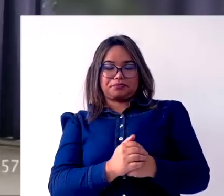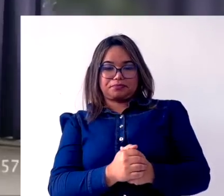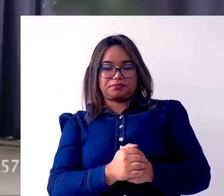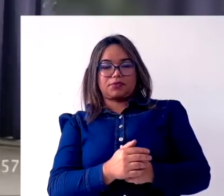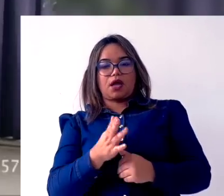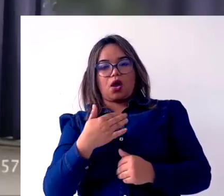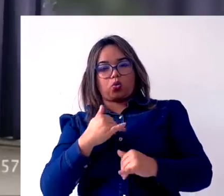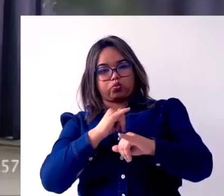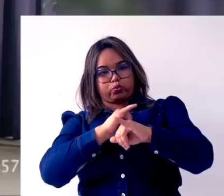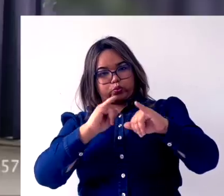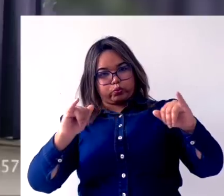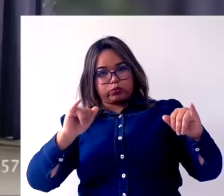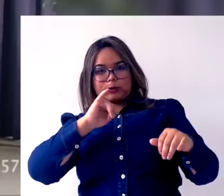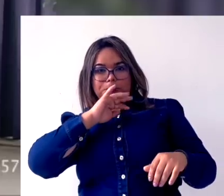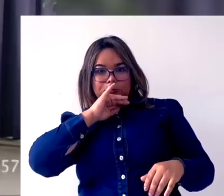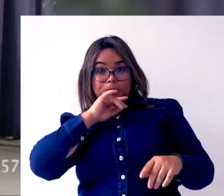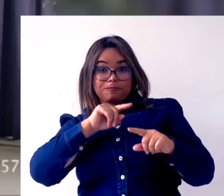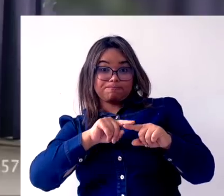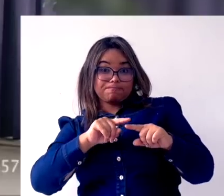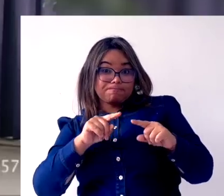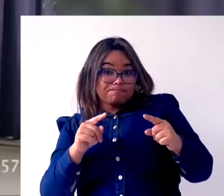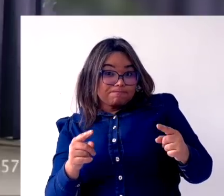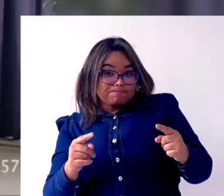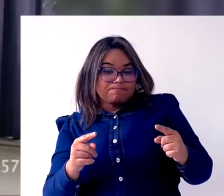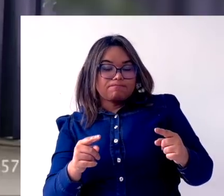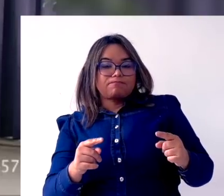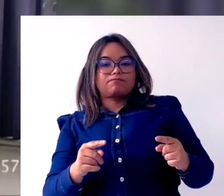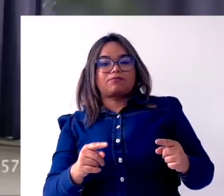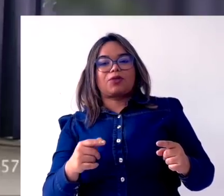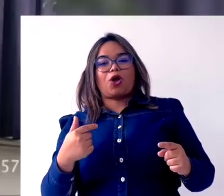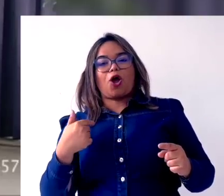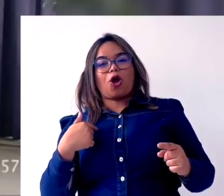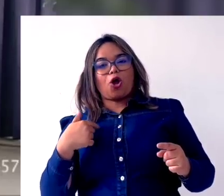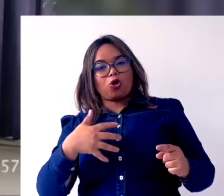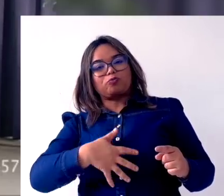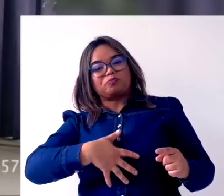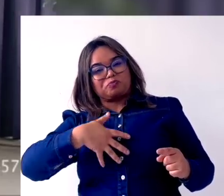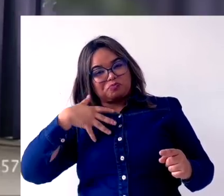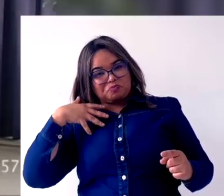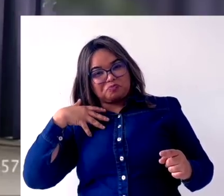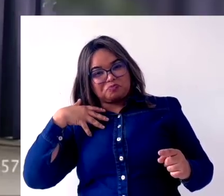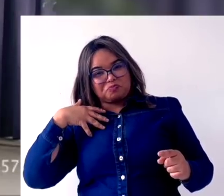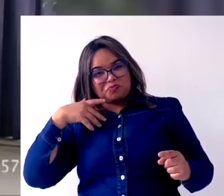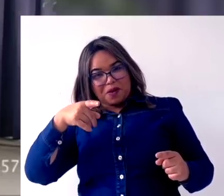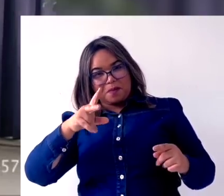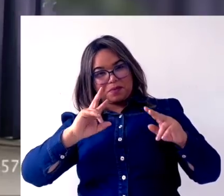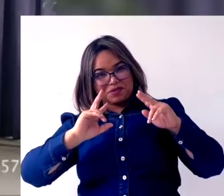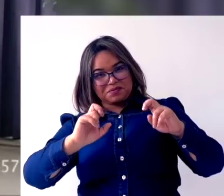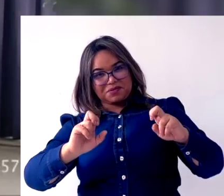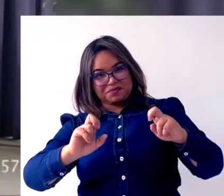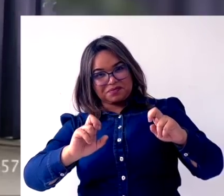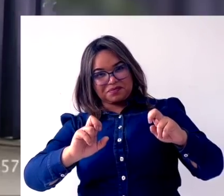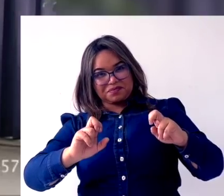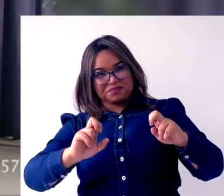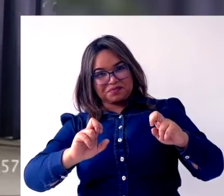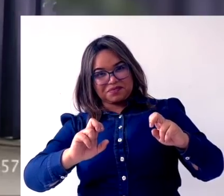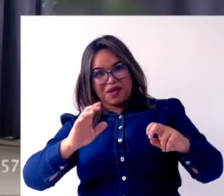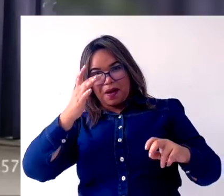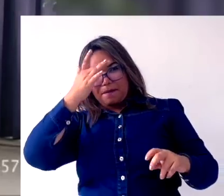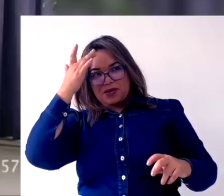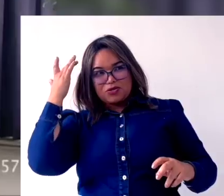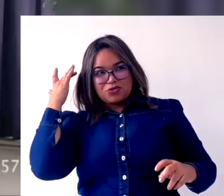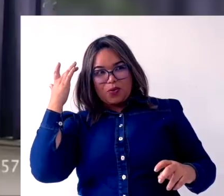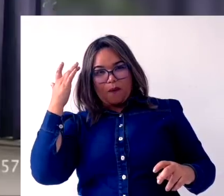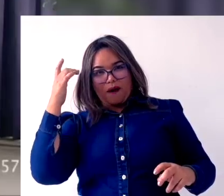mas felizmente eu estou muito alegre a respeito disso. Vocês já notaram? E isso é uma coisa que as pessoas acham difícil de